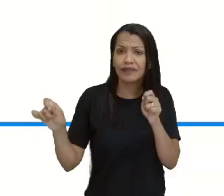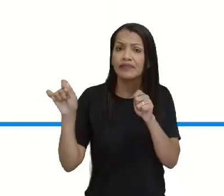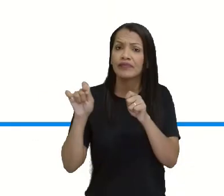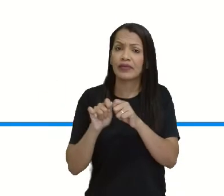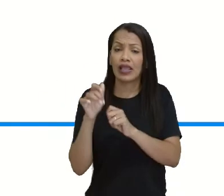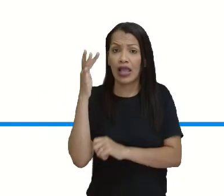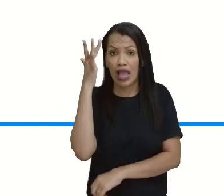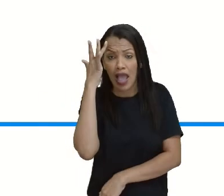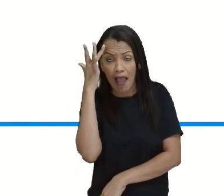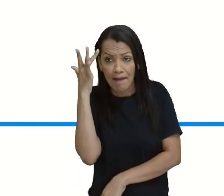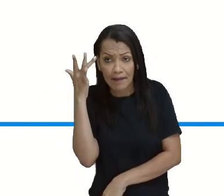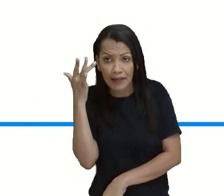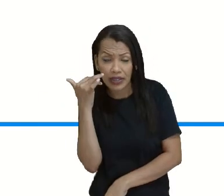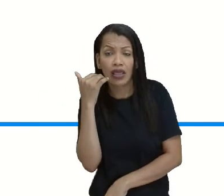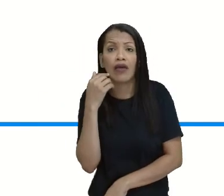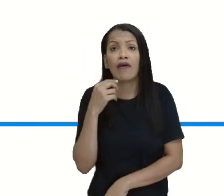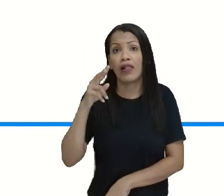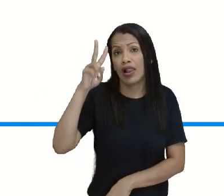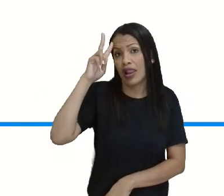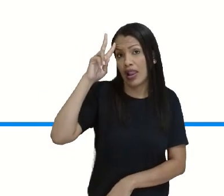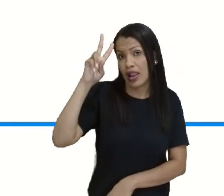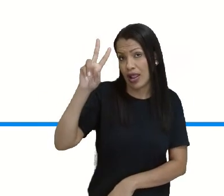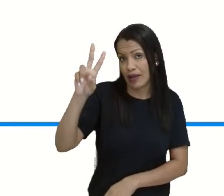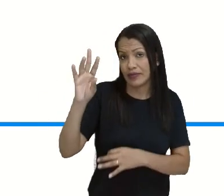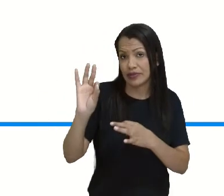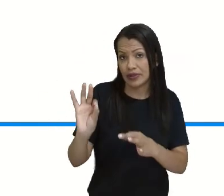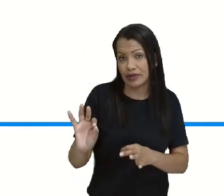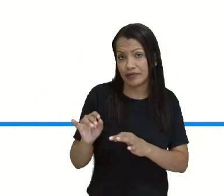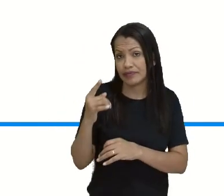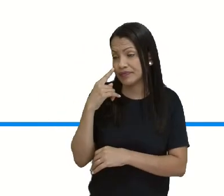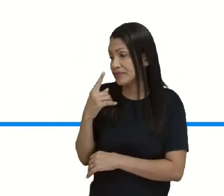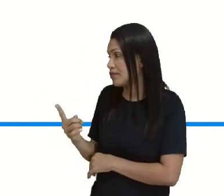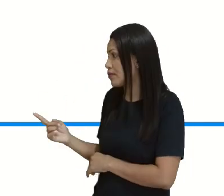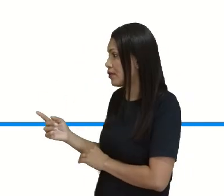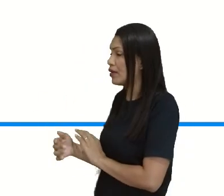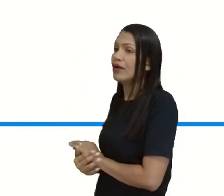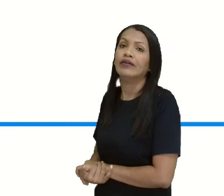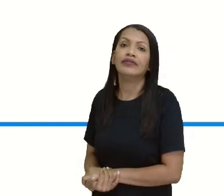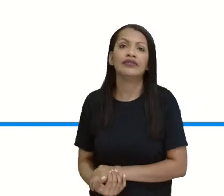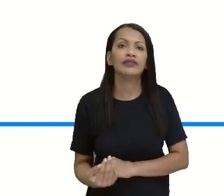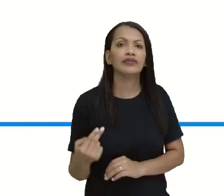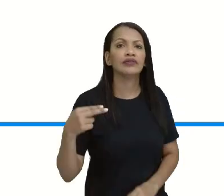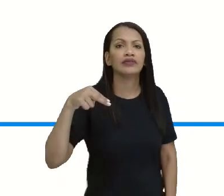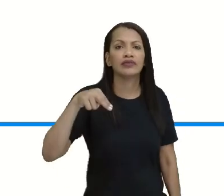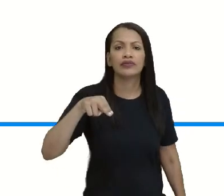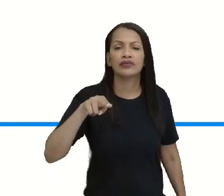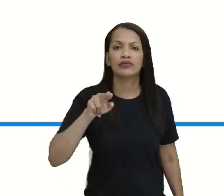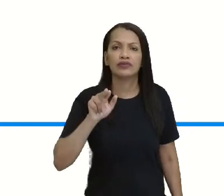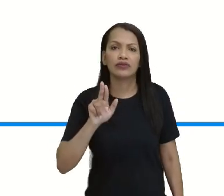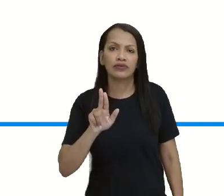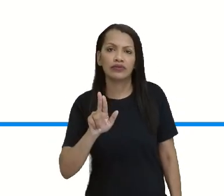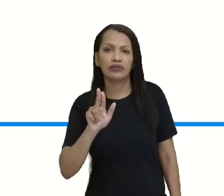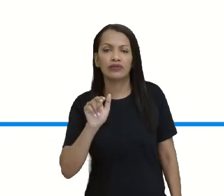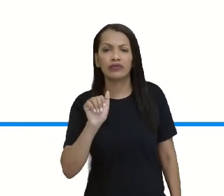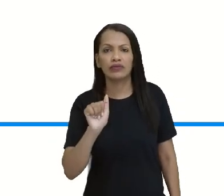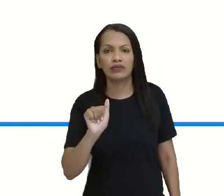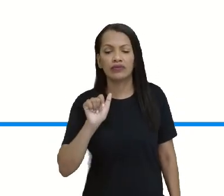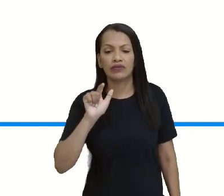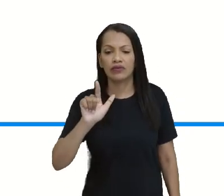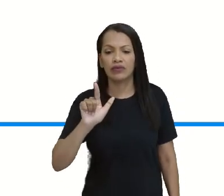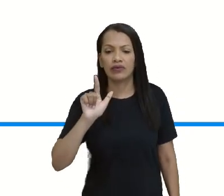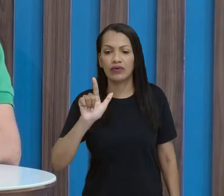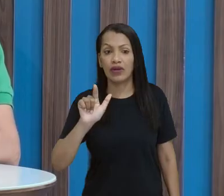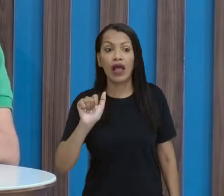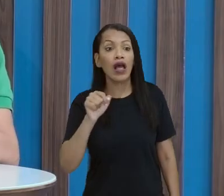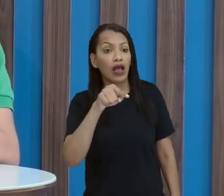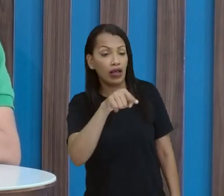faço um resgate dessa tarefa, tá bom? Então, vamos lá. Noala, olha aí, Noala contemplando seu nome no probleminha. E Noala acabou de responder